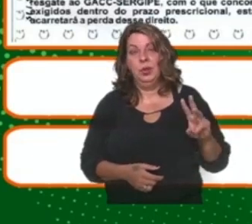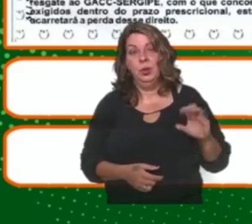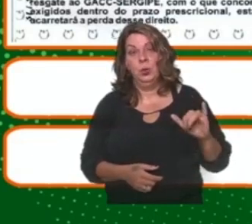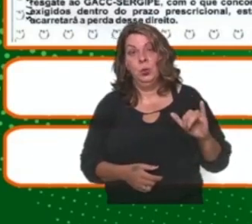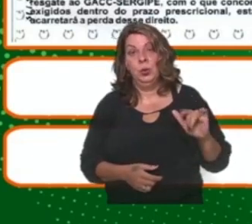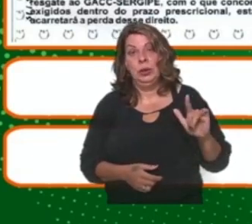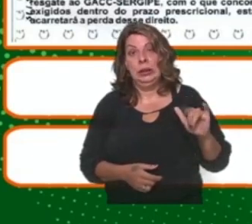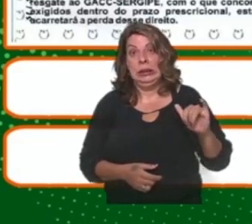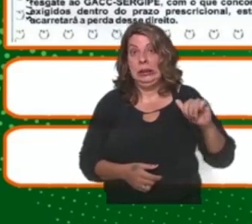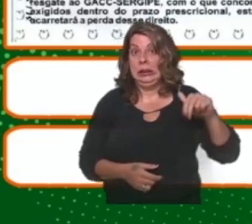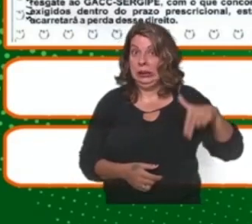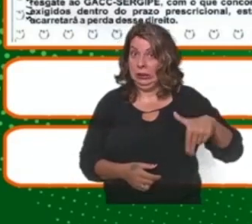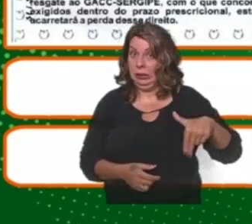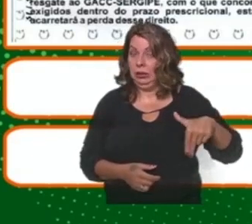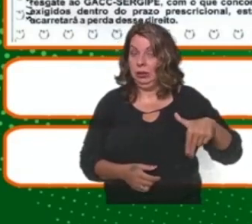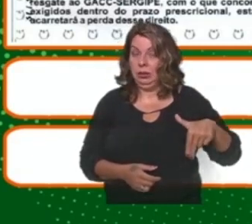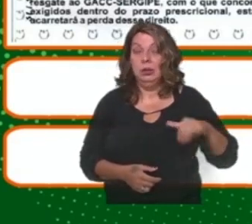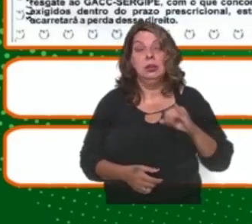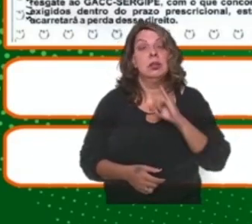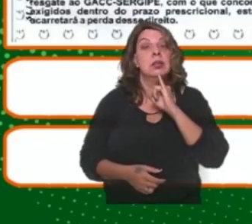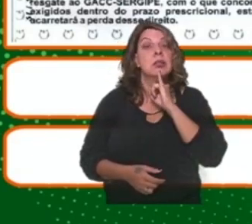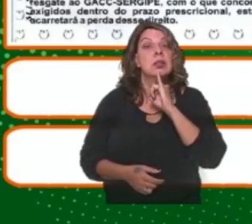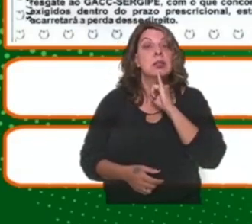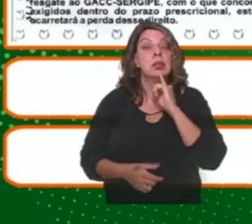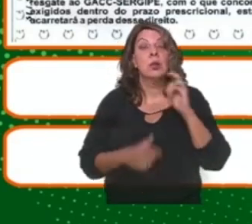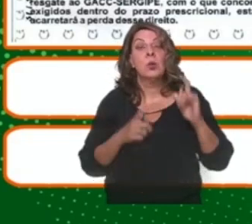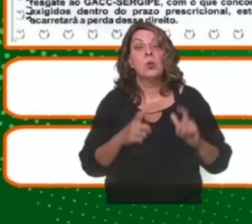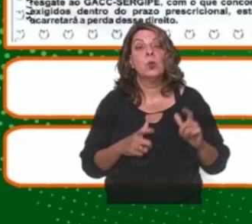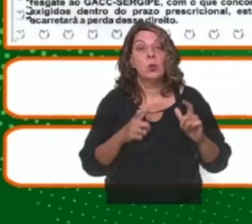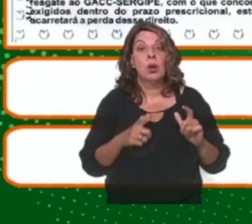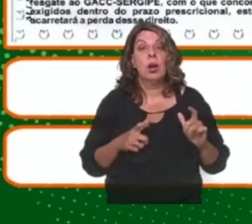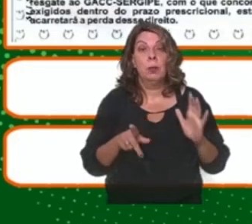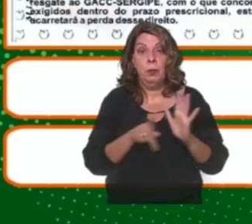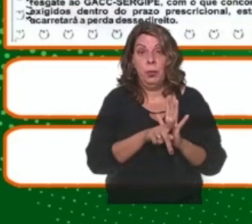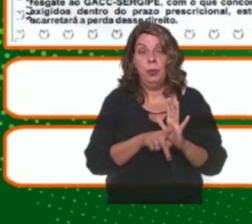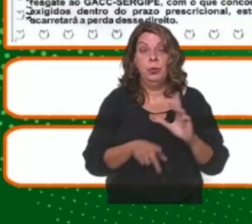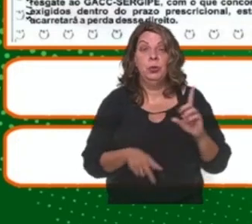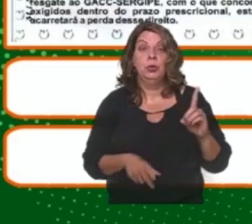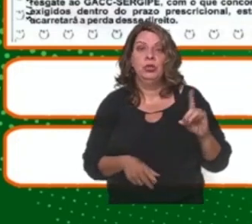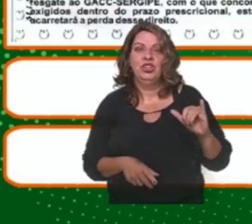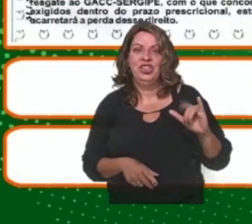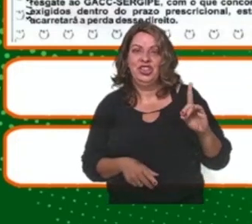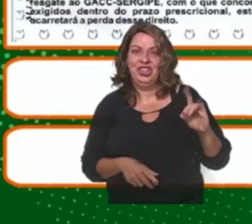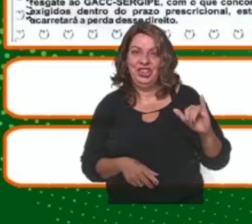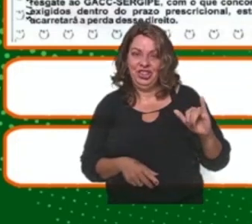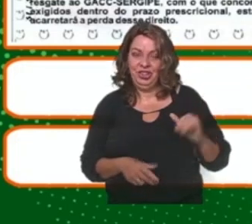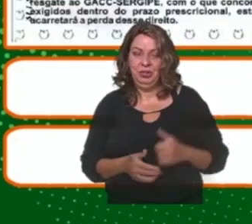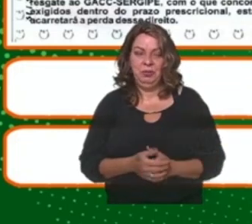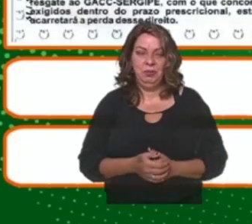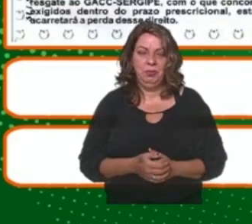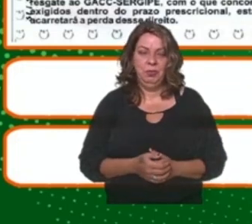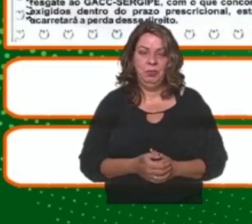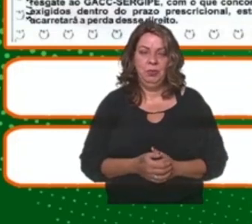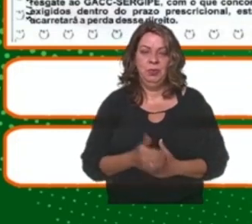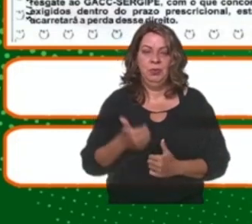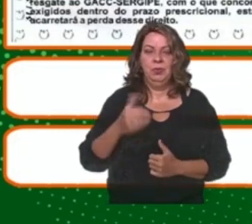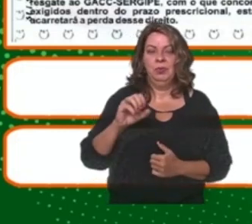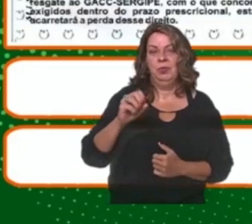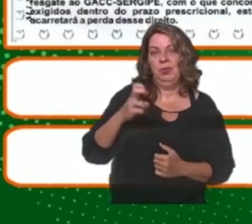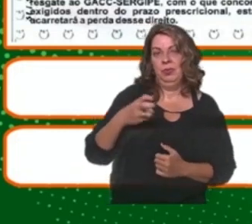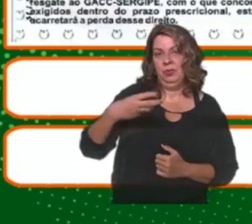Itabaiana, mercearia do Didi, foi o ponto pé quente lá na Regional Itabaiana. Ó, deixa eu te contar aqui, o título é